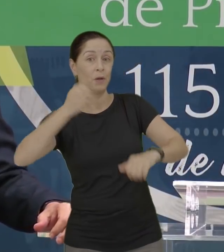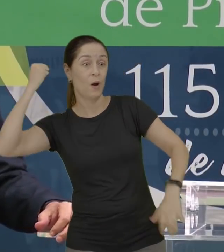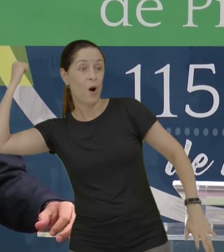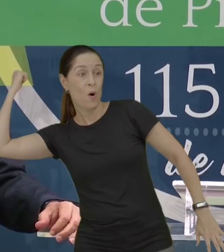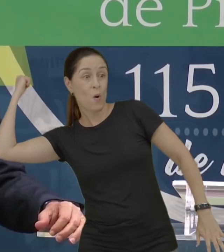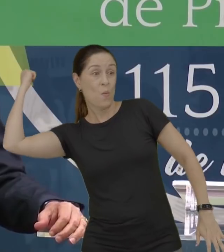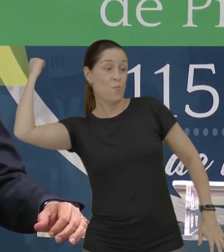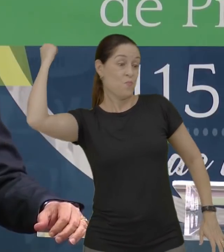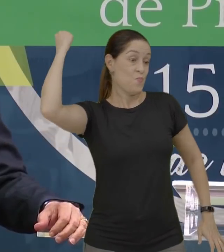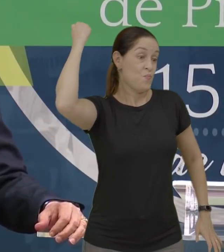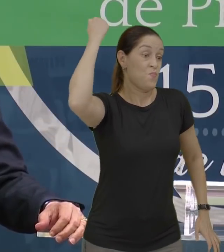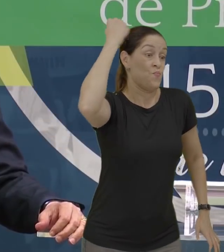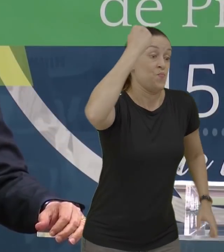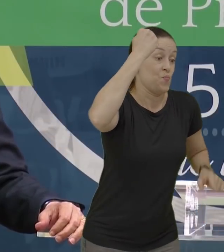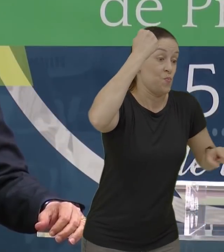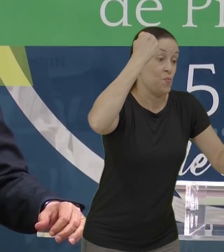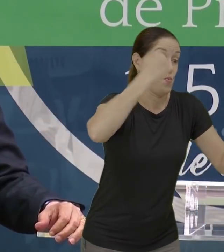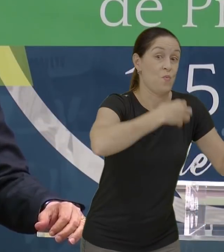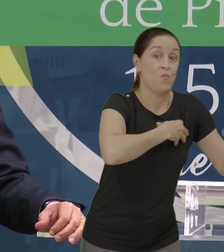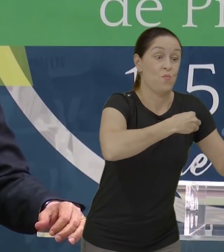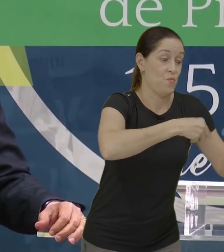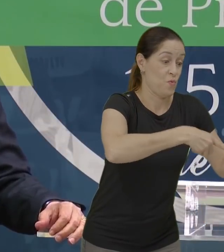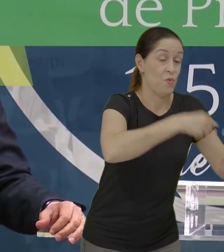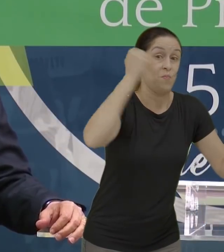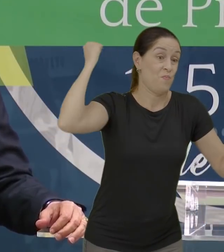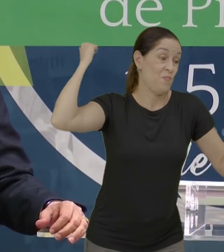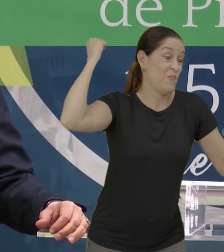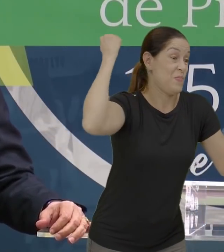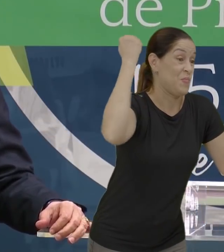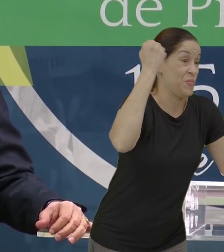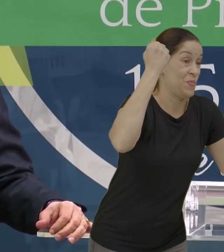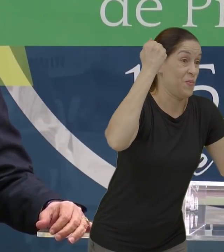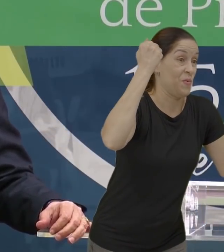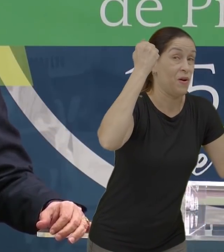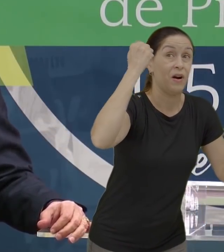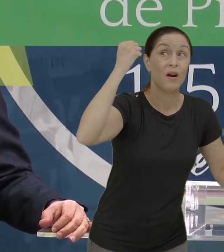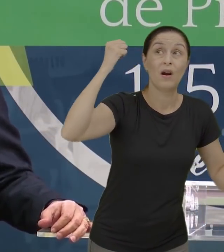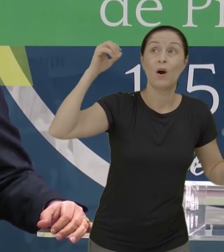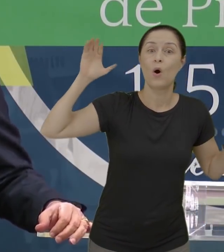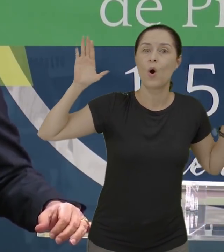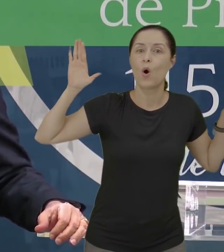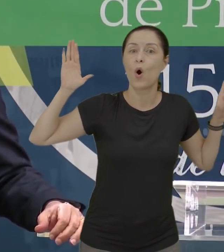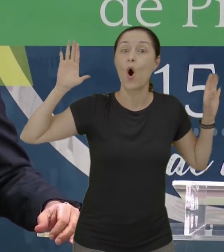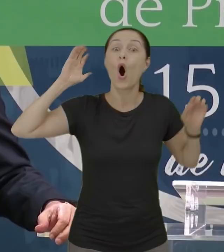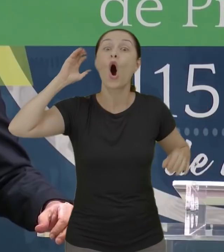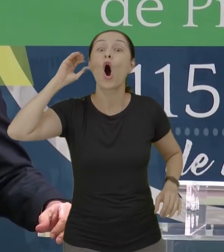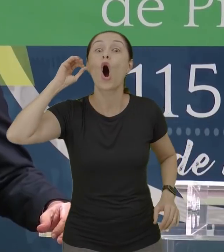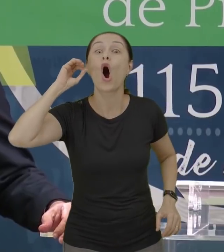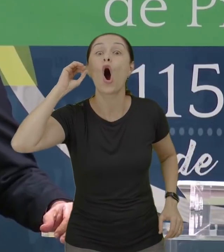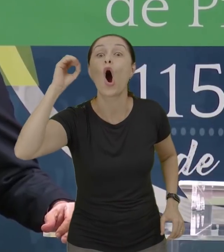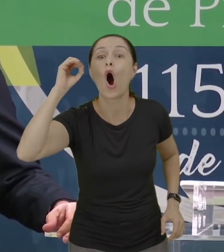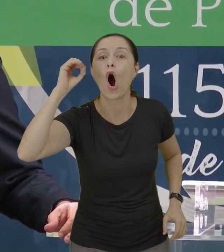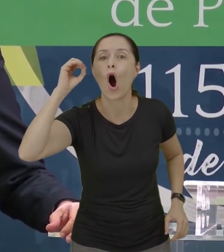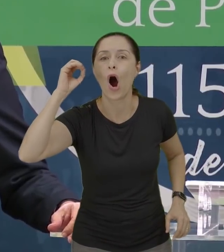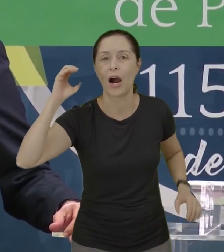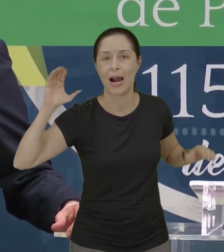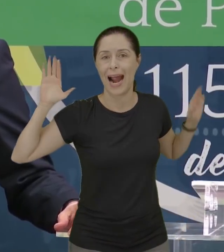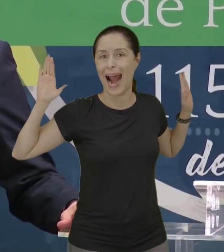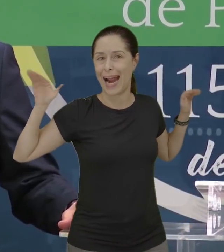Abraão, não faças nenhum mal ao menino. Agora eu sei que tu me temes. Ele olhou um cabrito, um